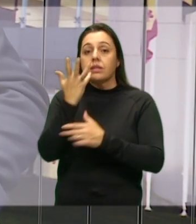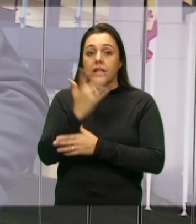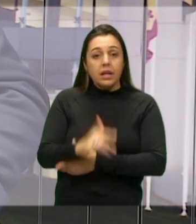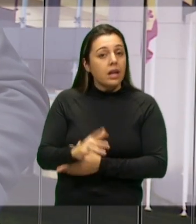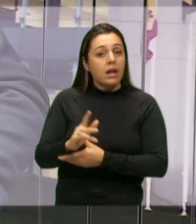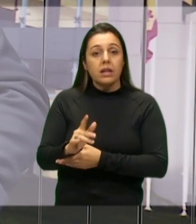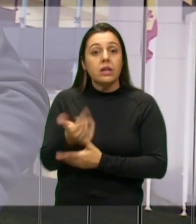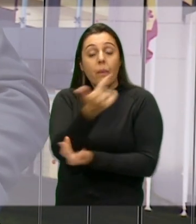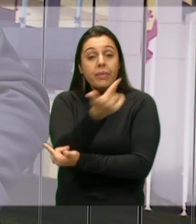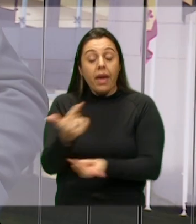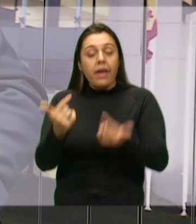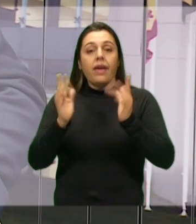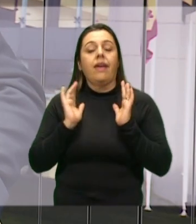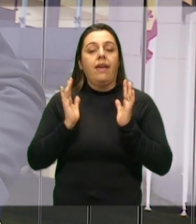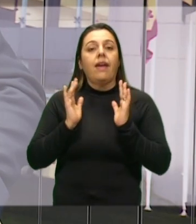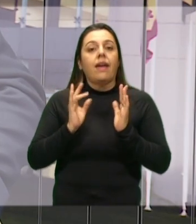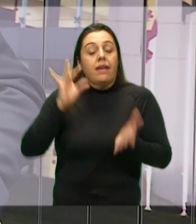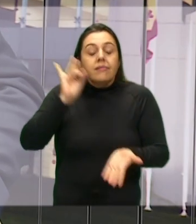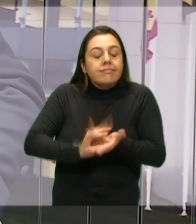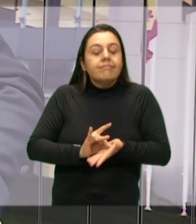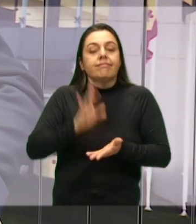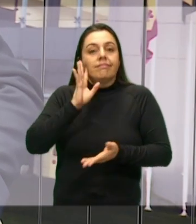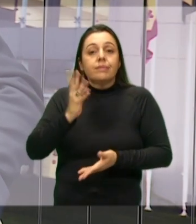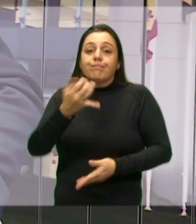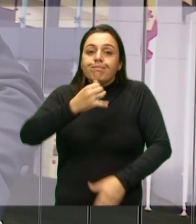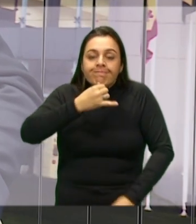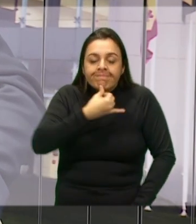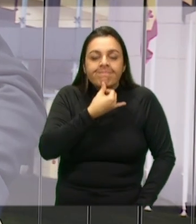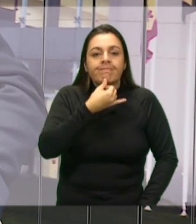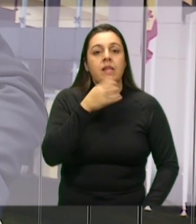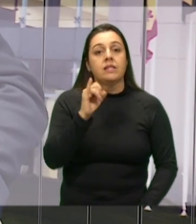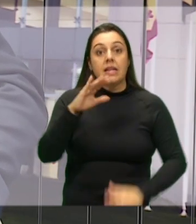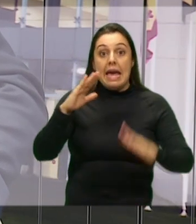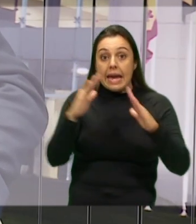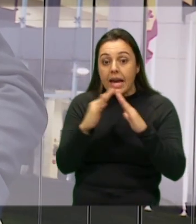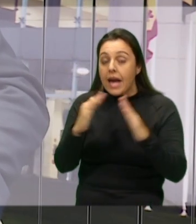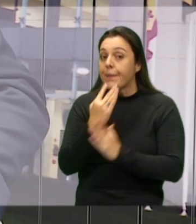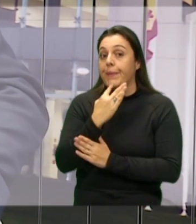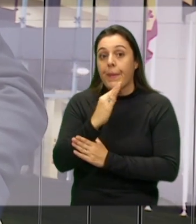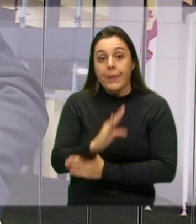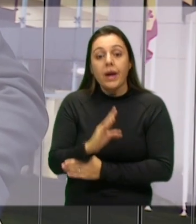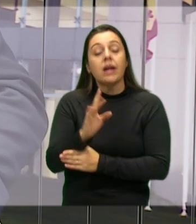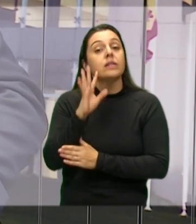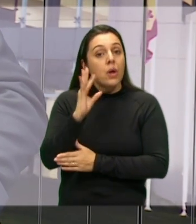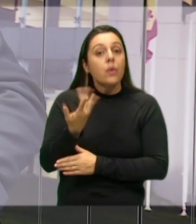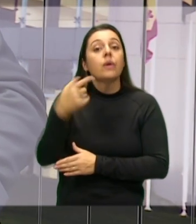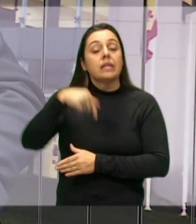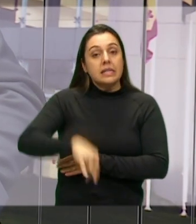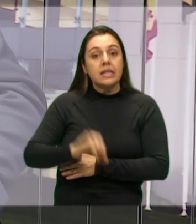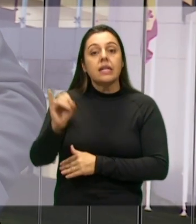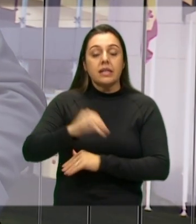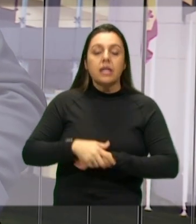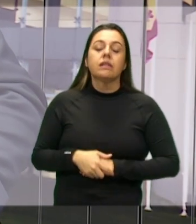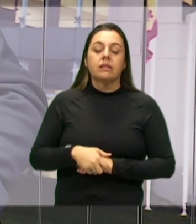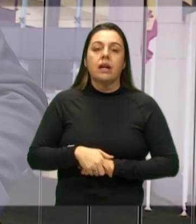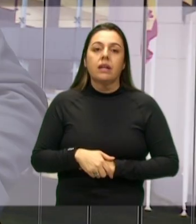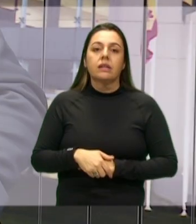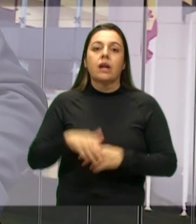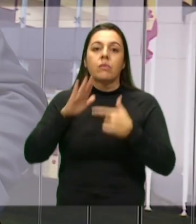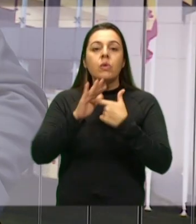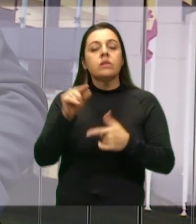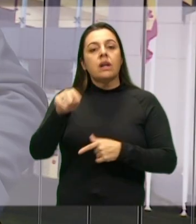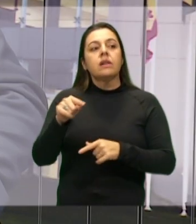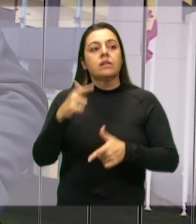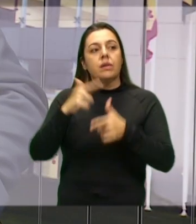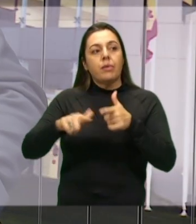crianças não têm. Essa é uma realidade. Infelizmente, se você que está em casa desconhece, isso acontece em Itajaí. Então, o que eu quero é trazer